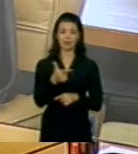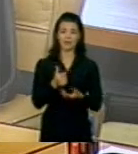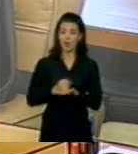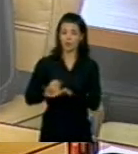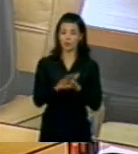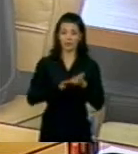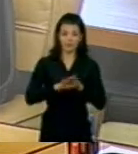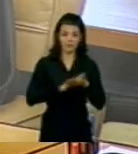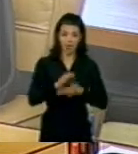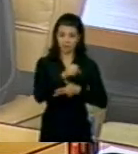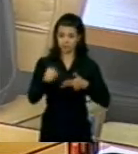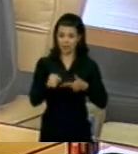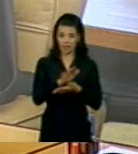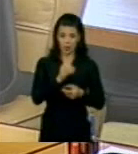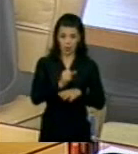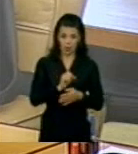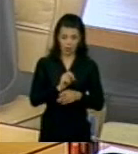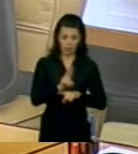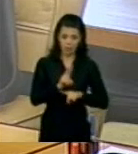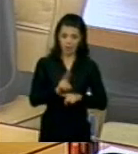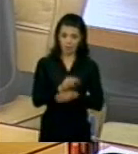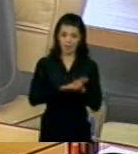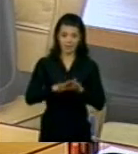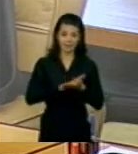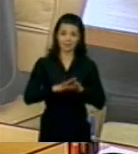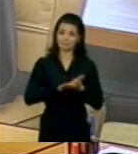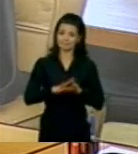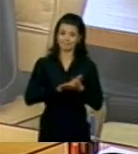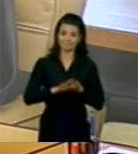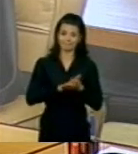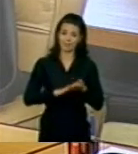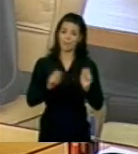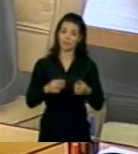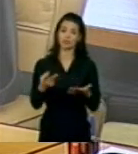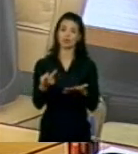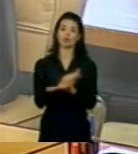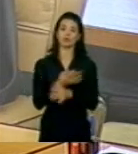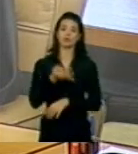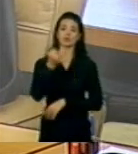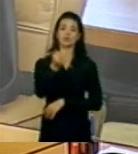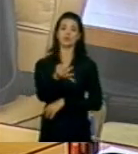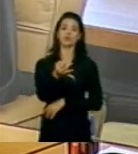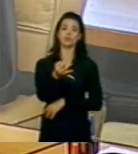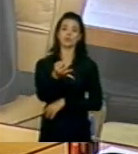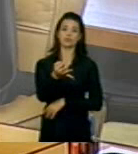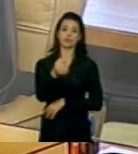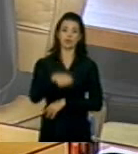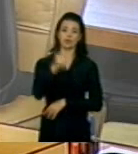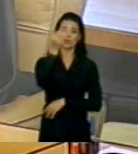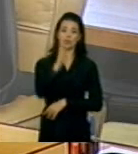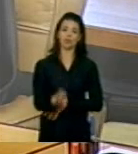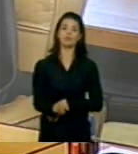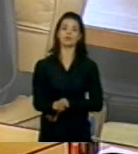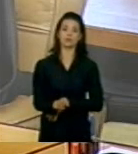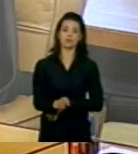parlamentares, consideradas as três esferas da federação, abre o porvir da história constitucional do país para um horizonte